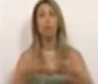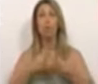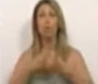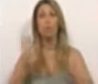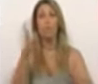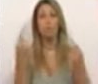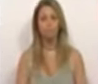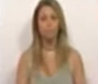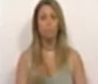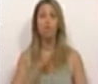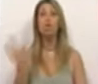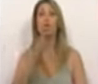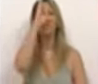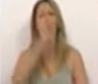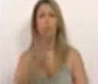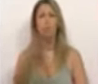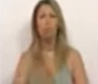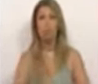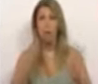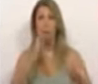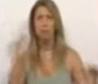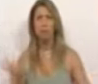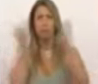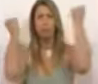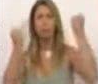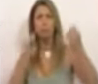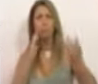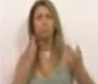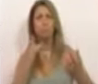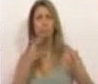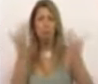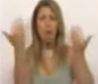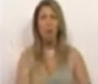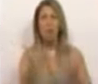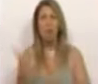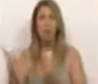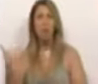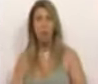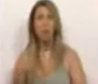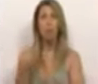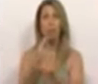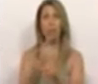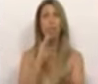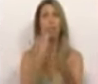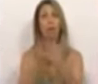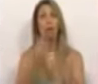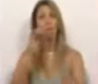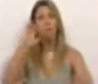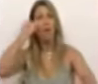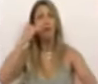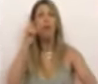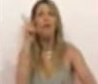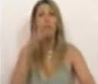Senhor Primeiro-Ministro, é preciso recusar a enfrentar os constrangimentos que continuam a pesar na vida nacional e a impedir